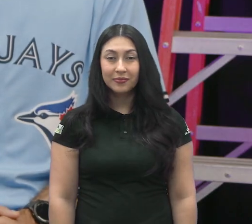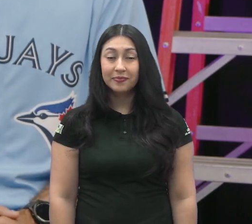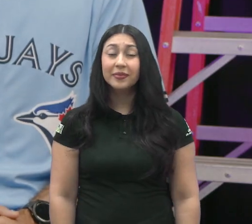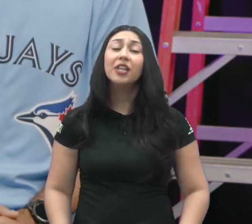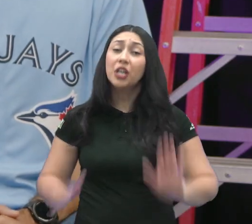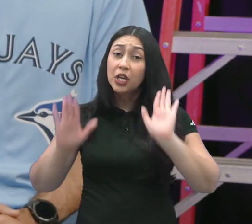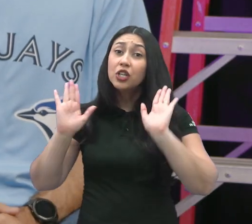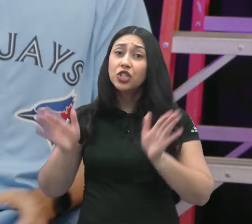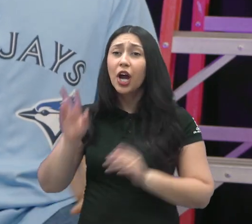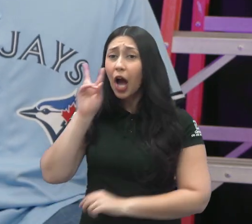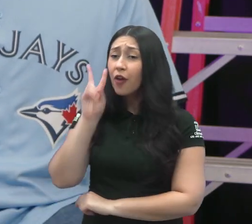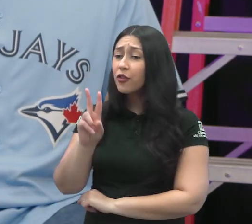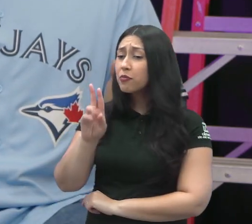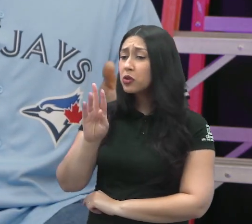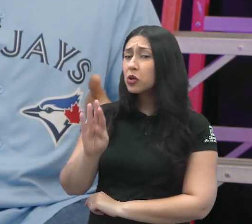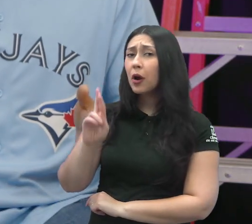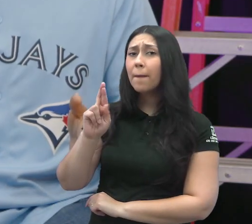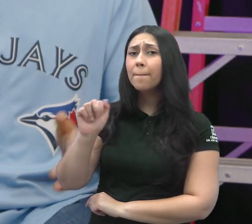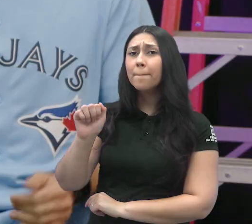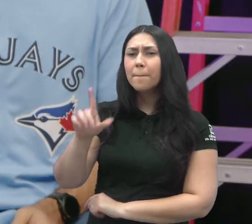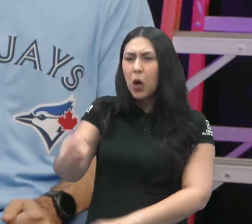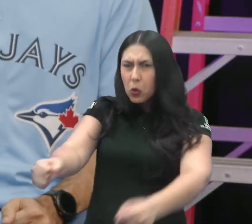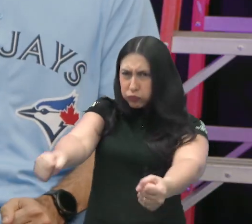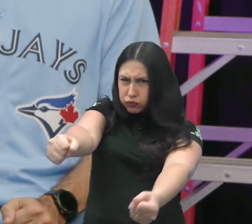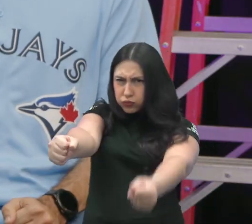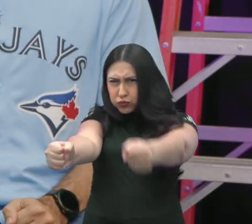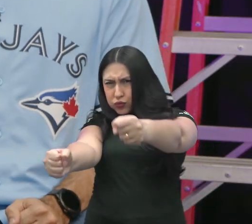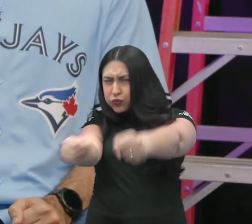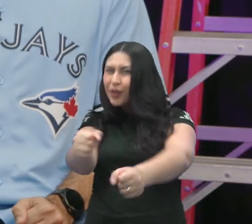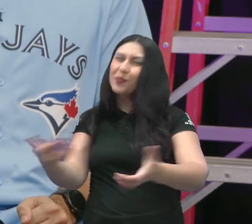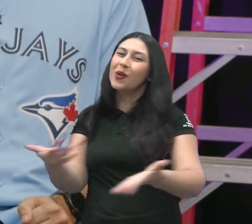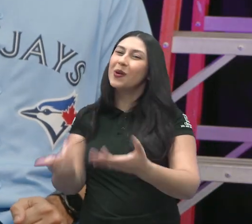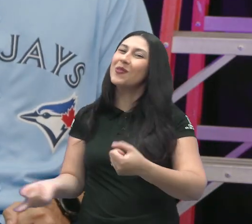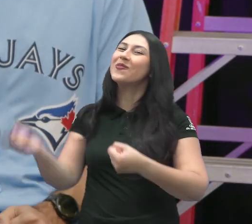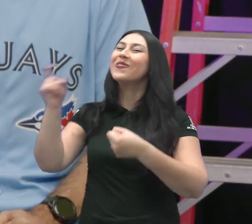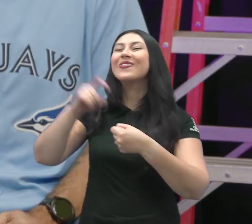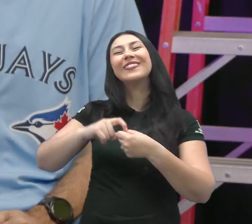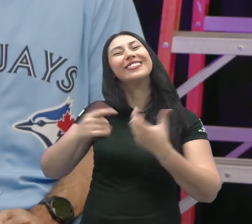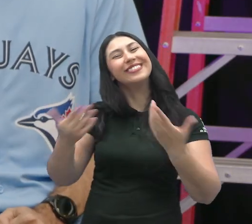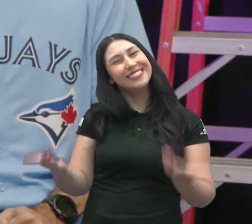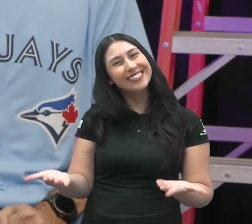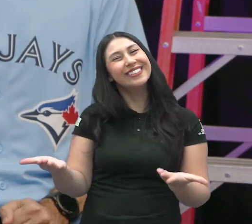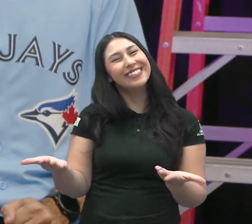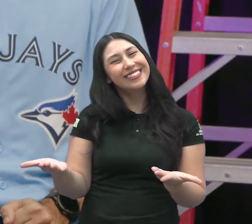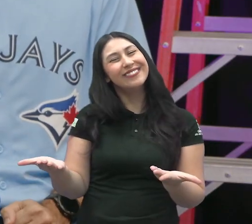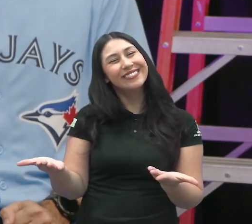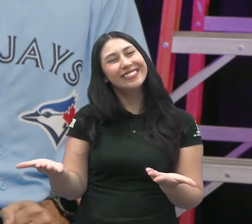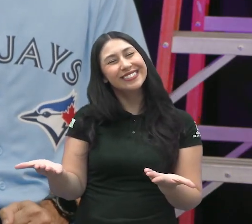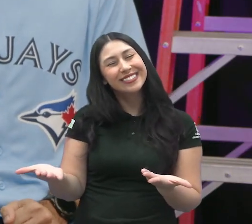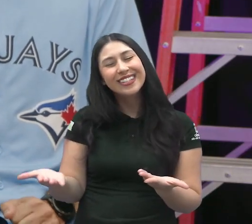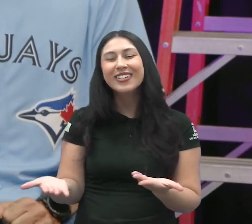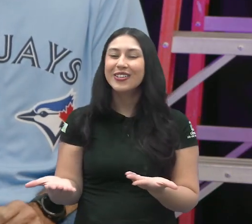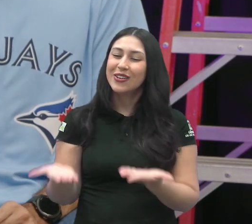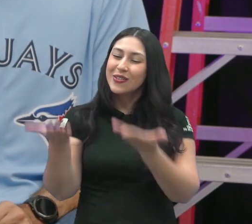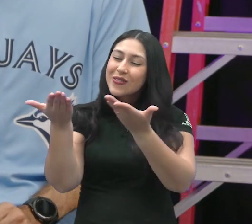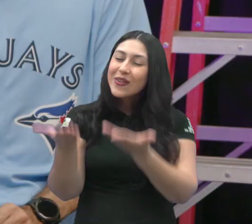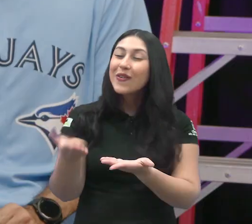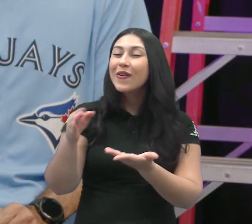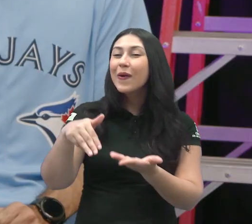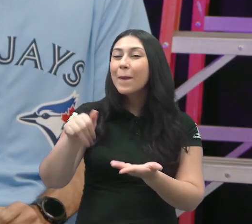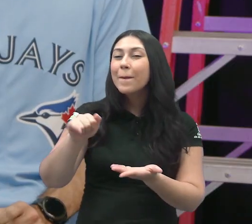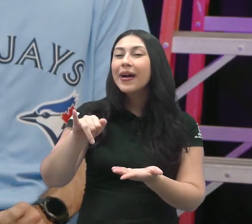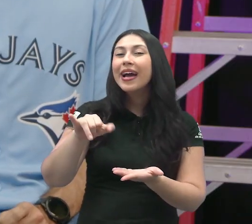Depois do Brad Pitt pilotando o seu bólido, voltamos. Ah, que isso. Voltamos com mais um pouquinho da Maísa.